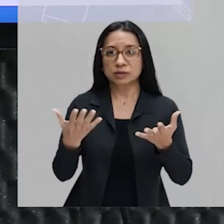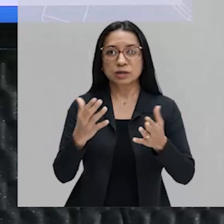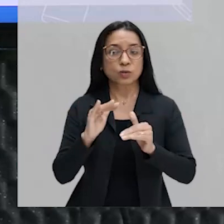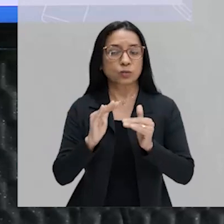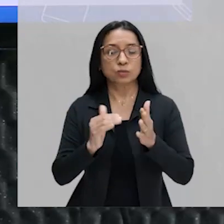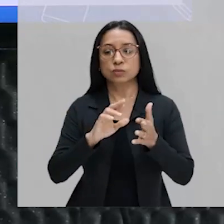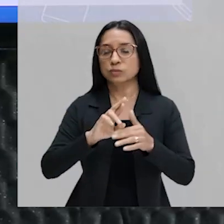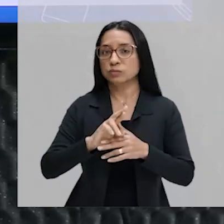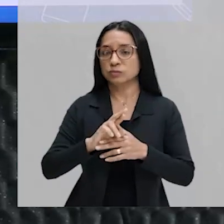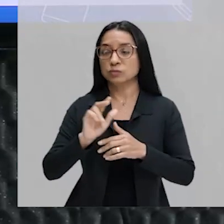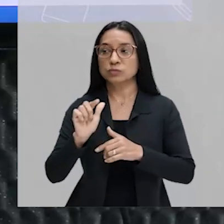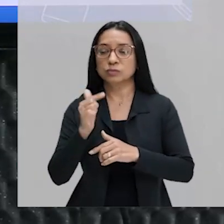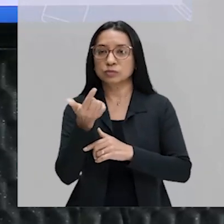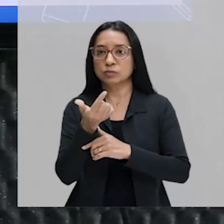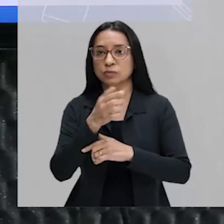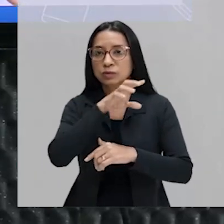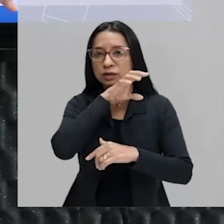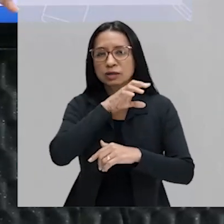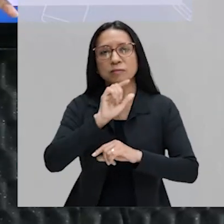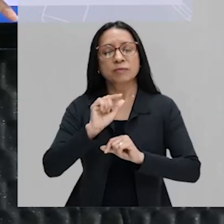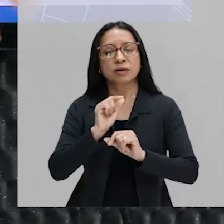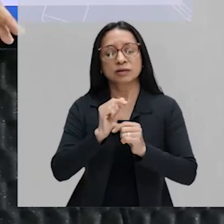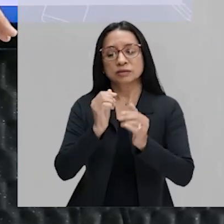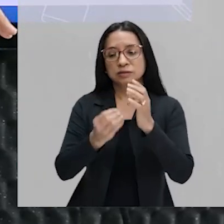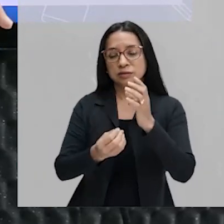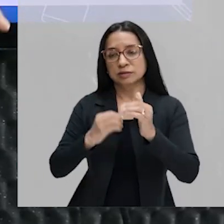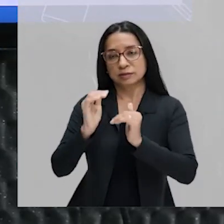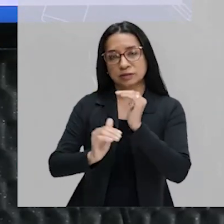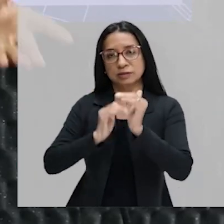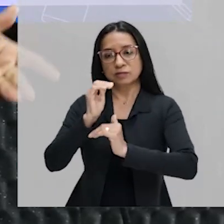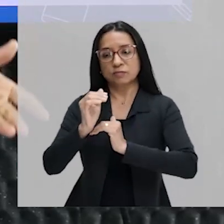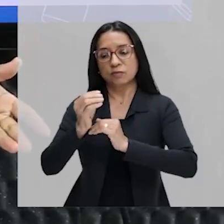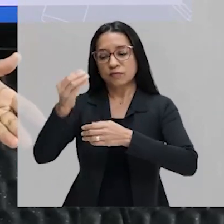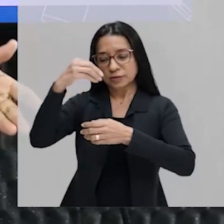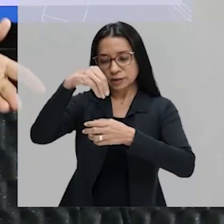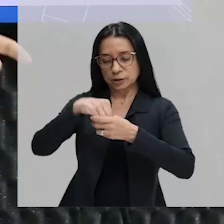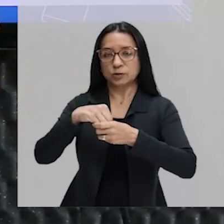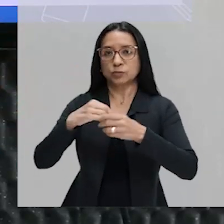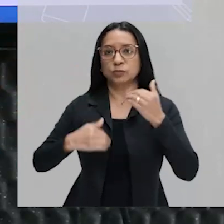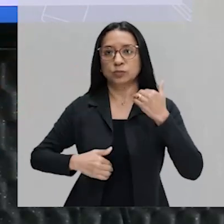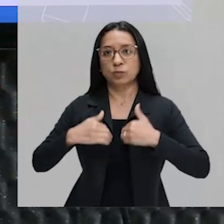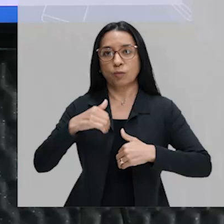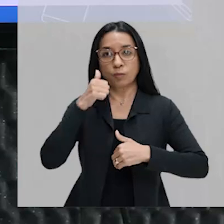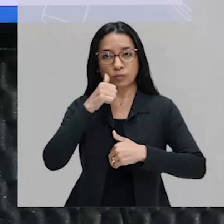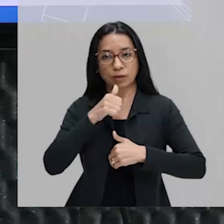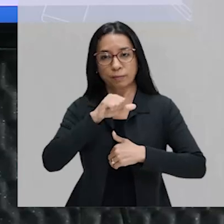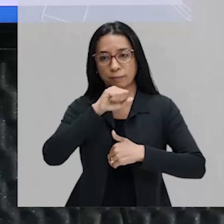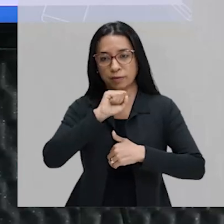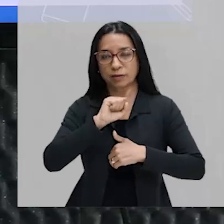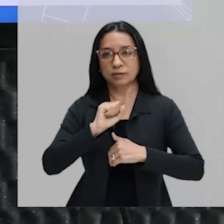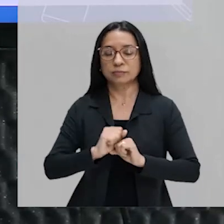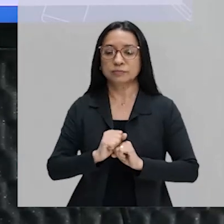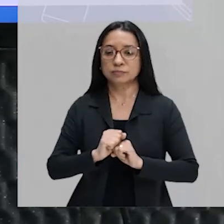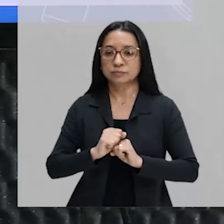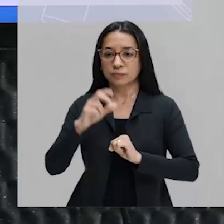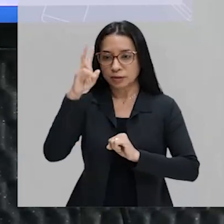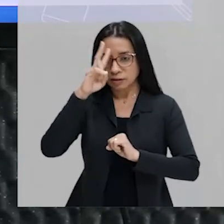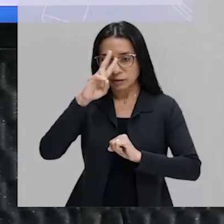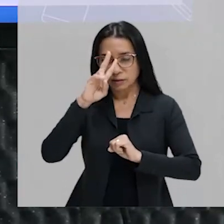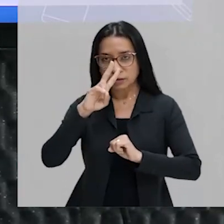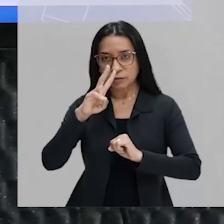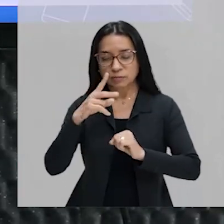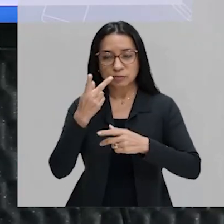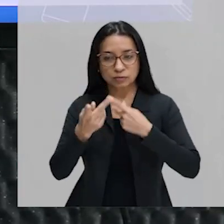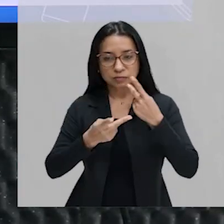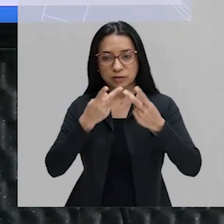eu sempre ouvi falar, eles se desenvolvem dentro do corpo da mãe? Lembra que a gente falou sobre os anfíbios? Os anfíbios eles